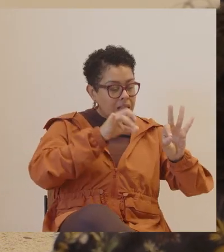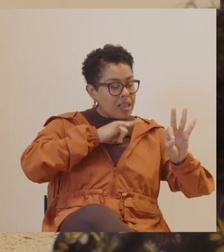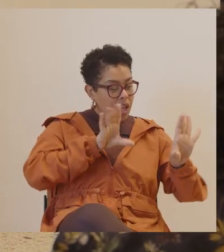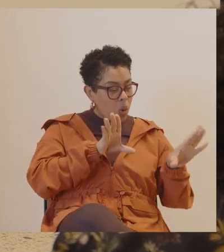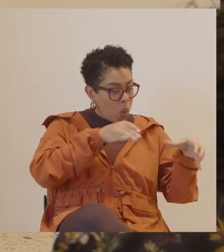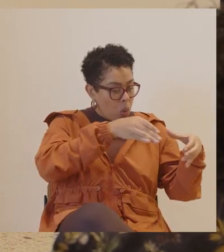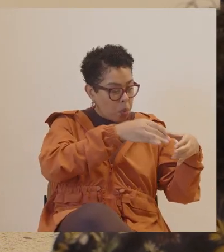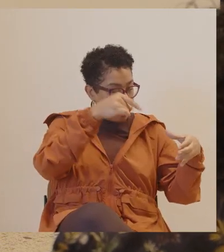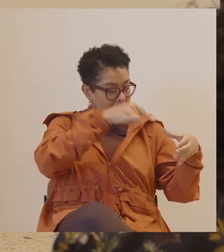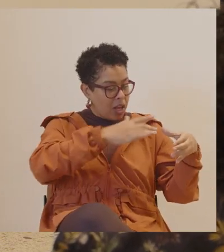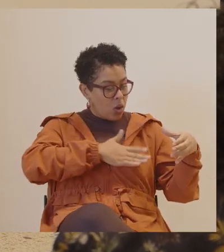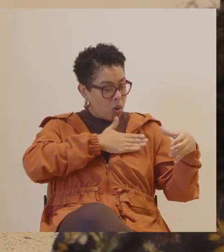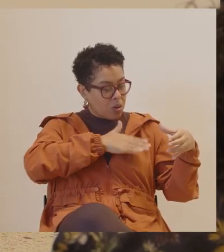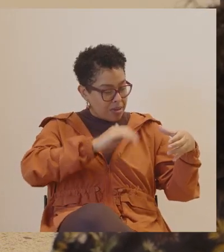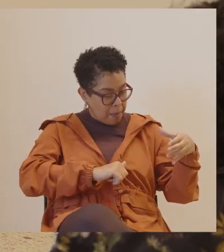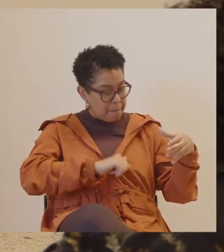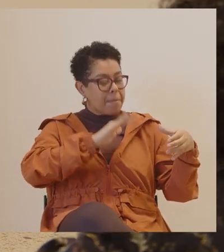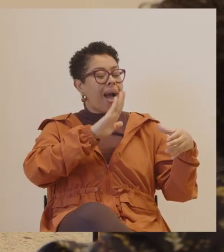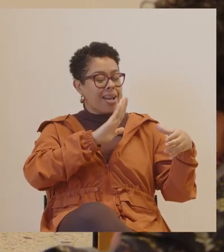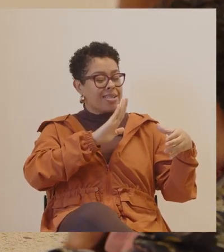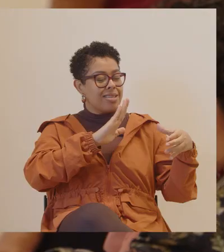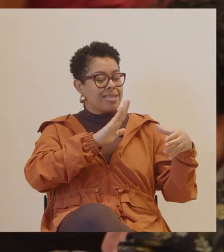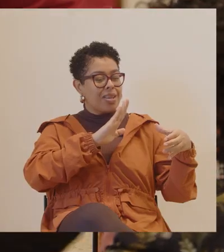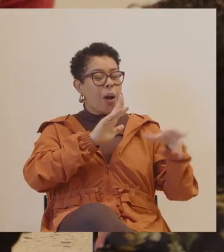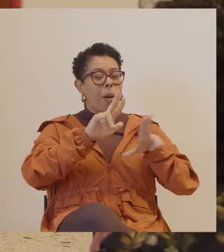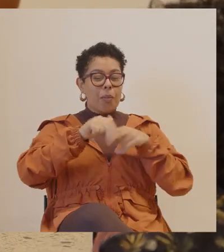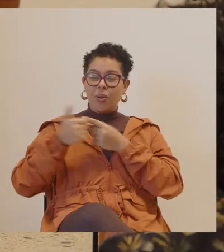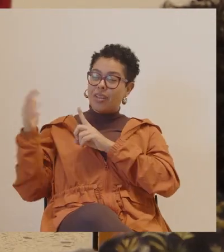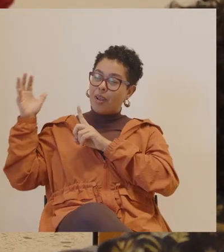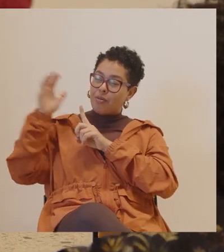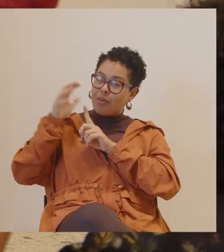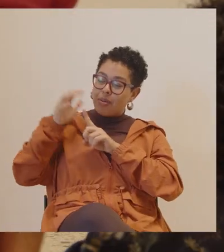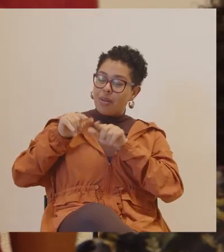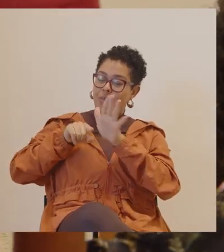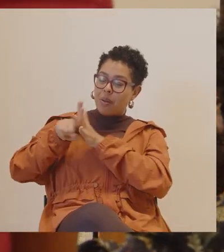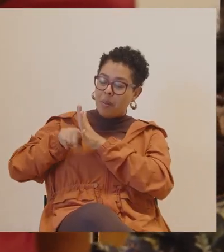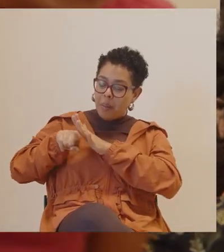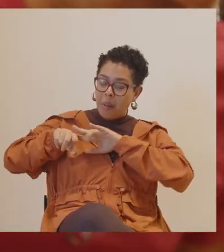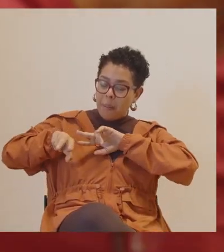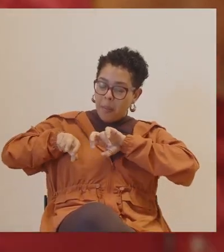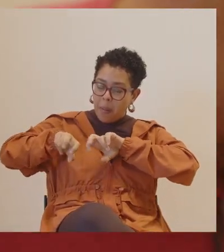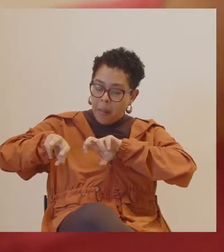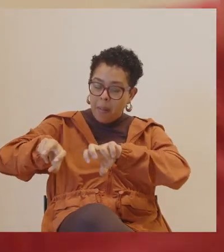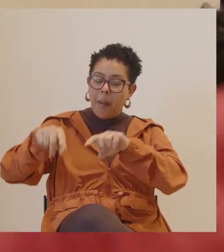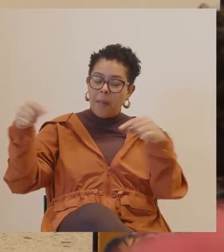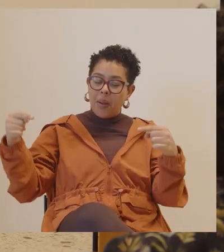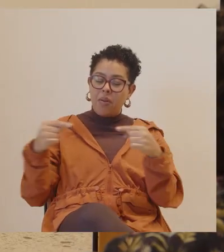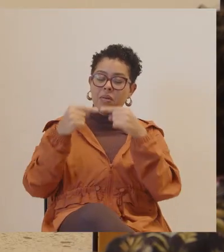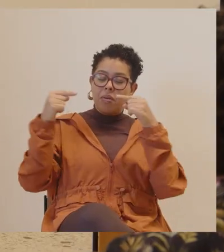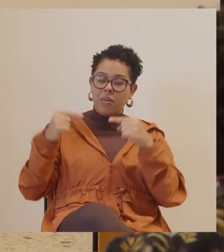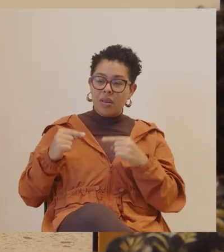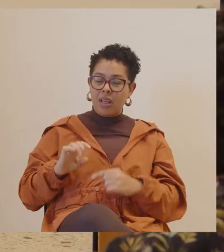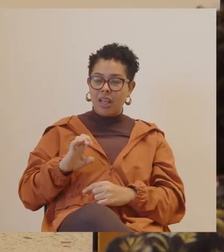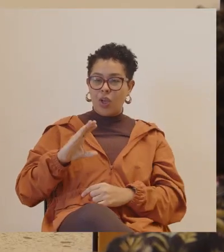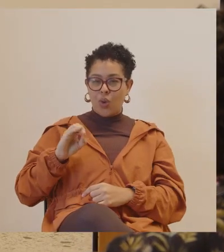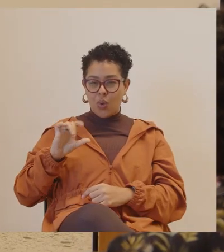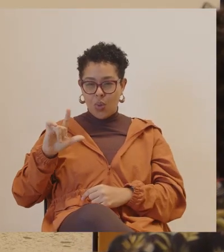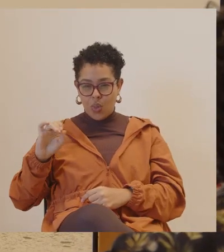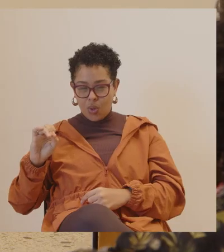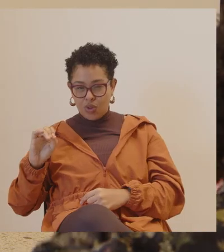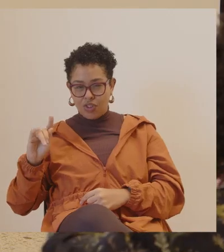um pouco por conta das coisas que a gente tem pesquisado para histórias da ecologia esse ano, muita afinidade justamente dessa